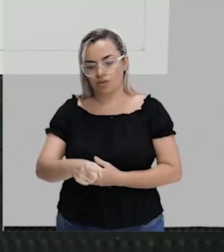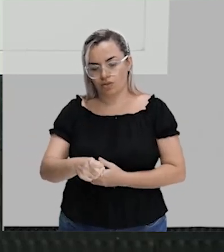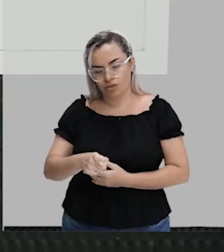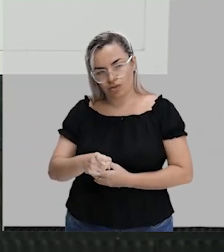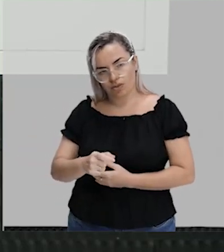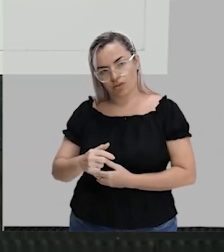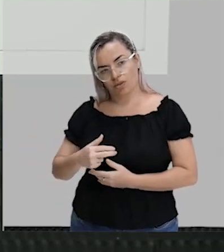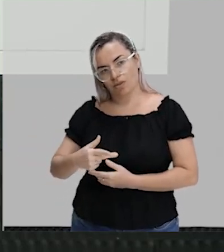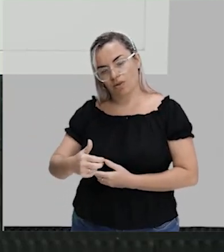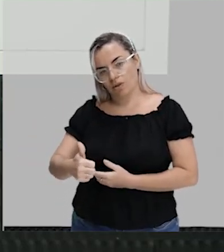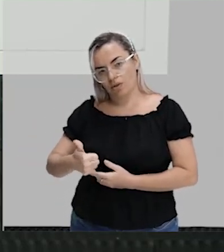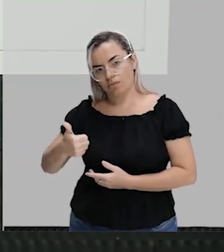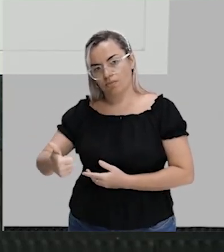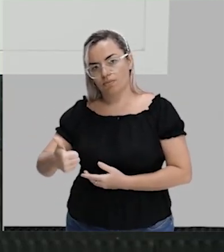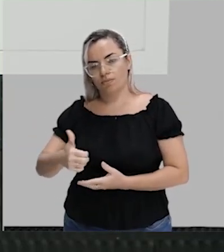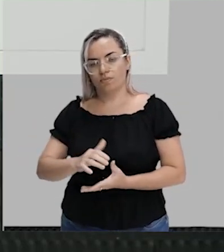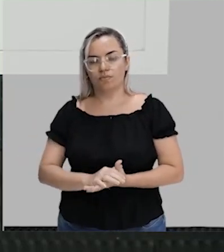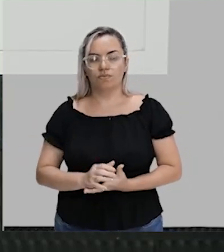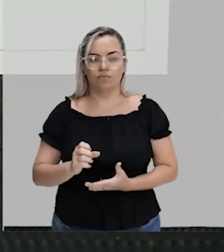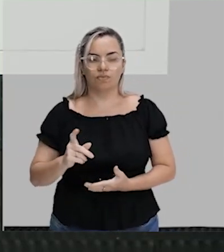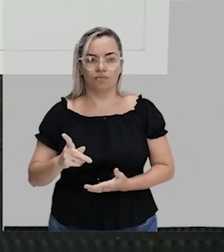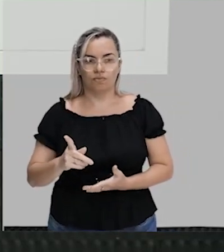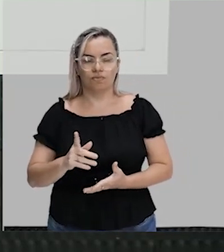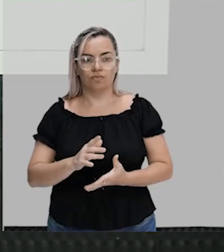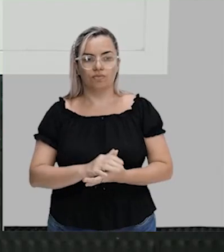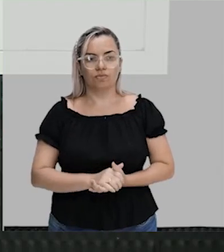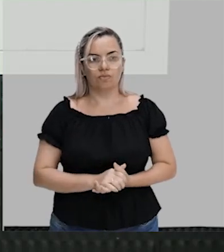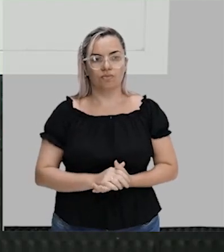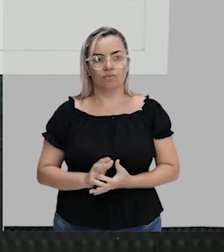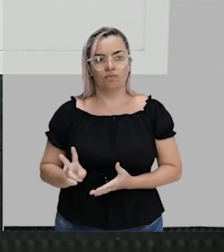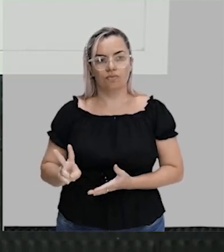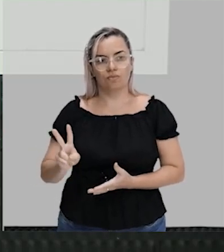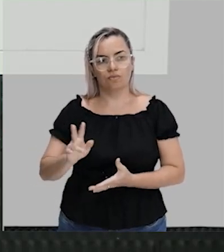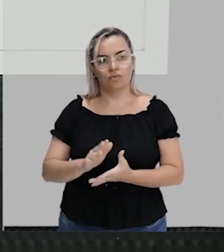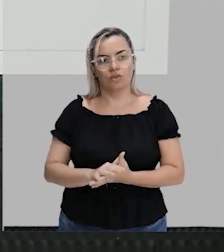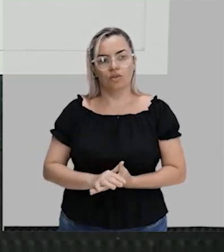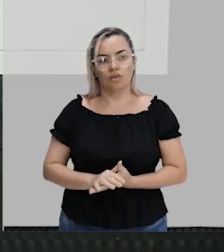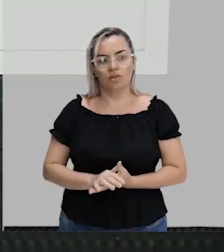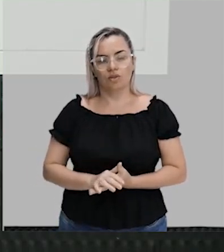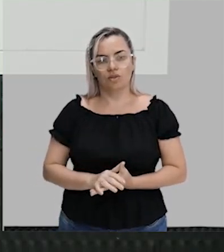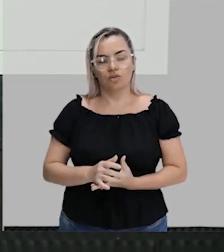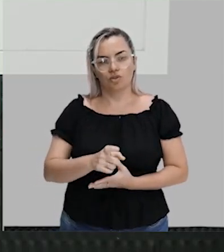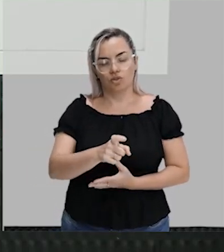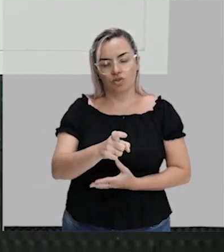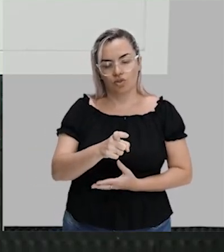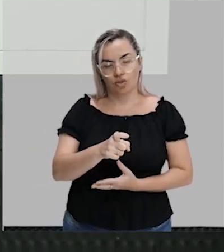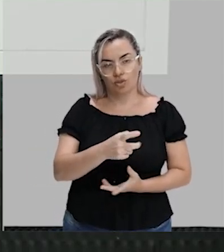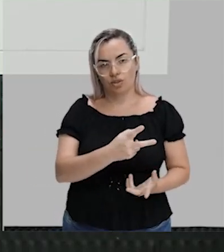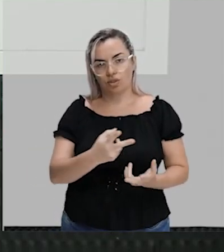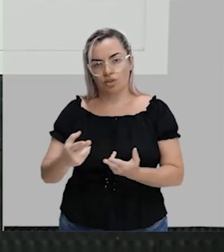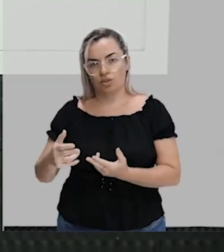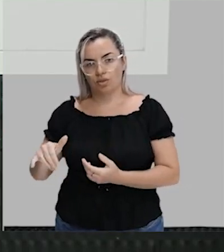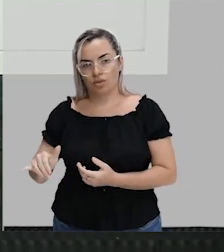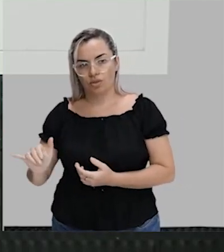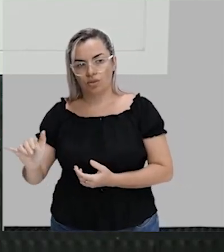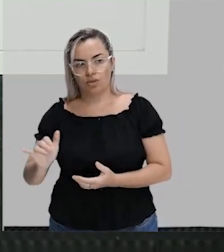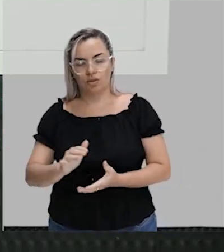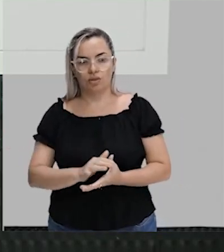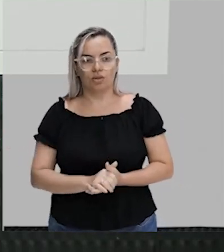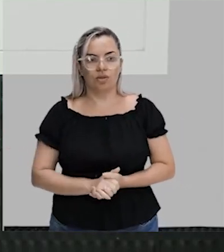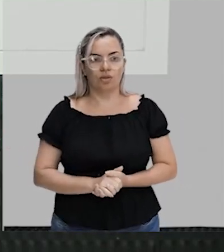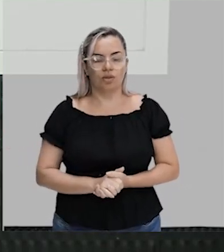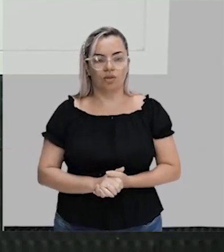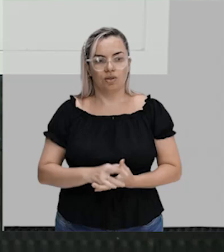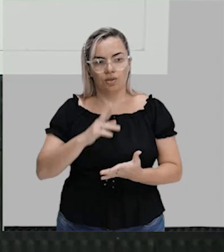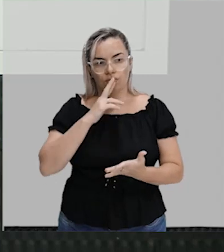também viu Valeu um né coincidiu aí os valores de x e os valores de Y solução será um par